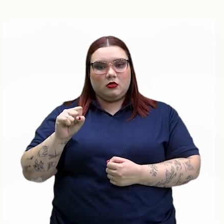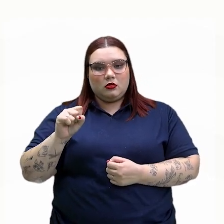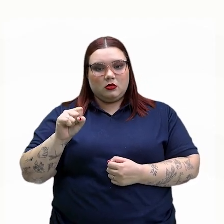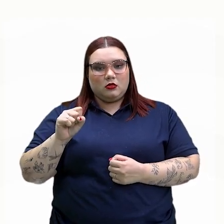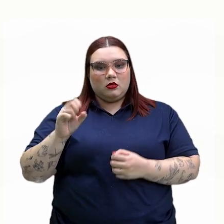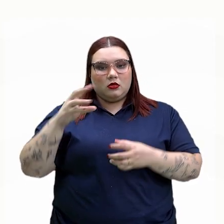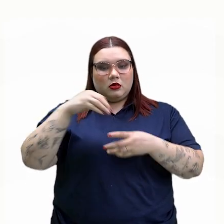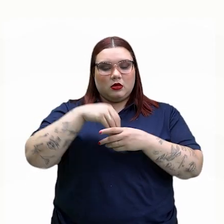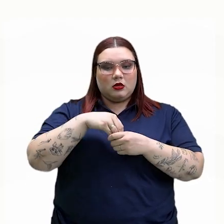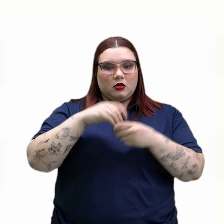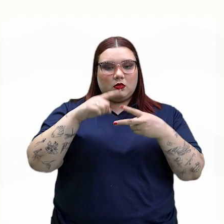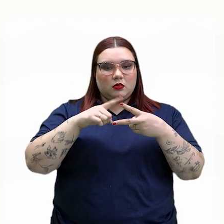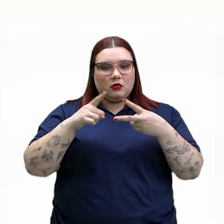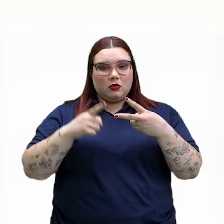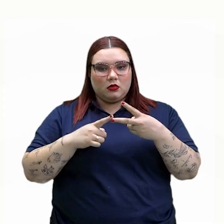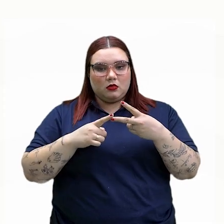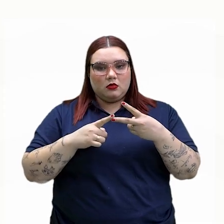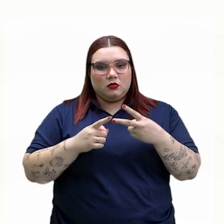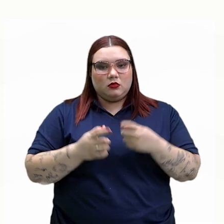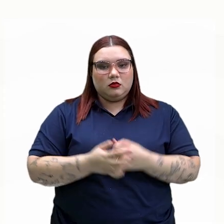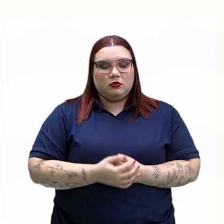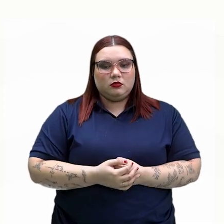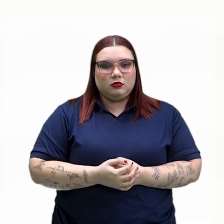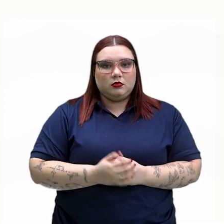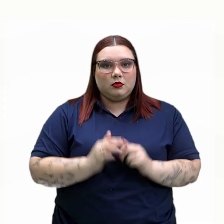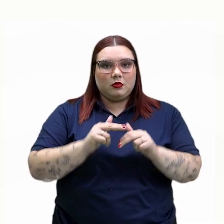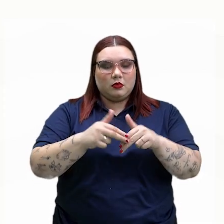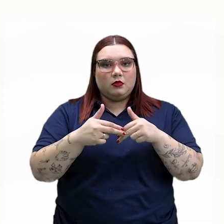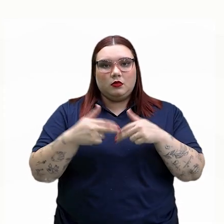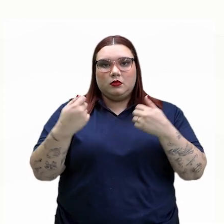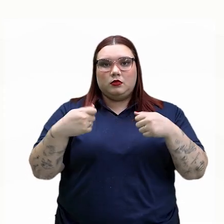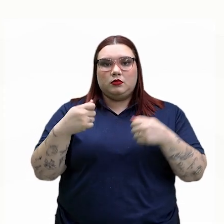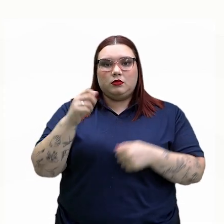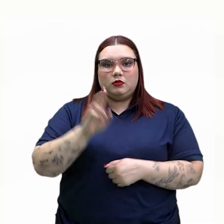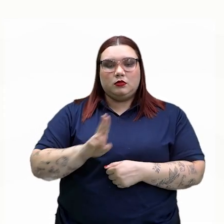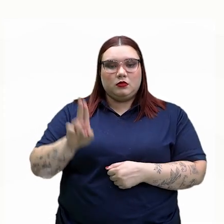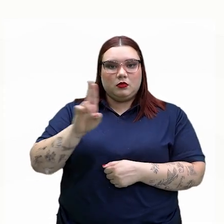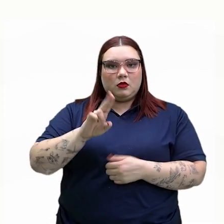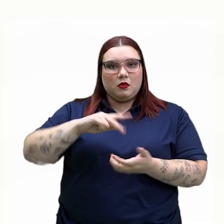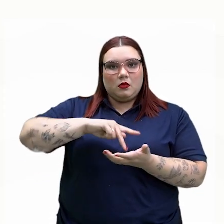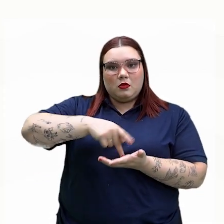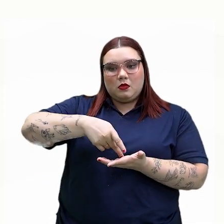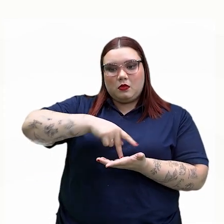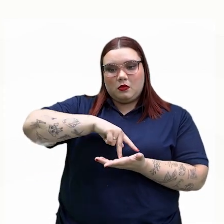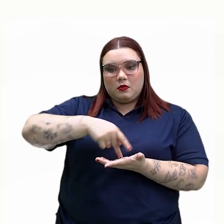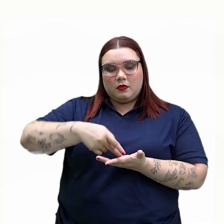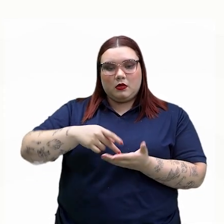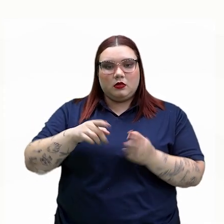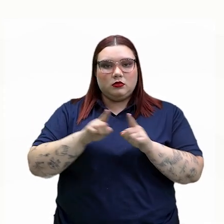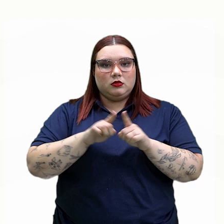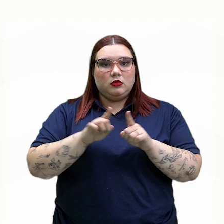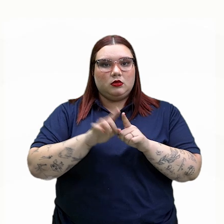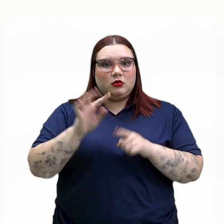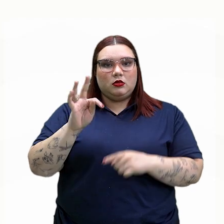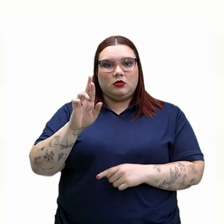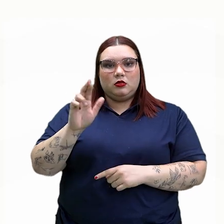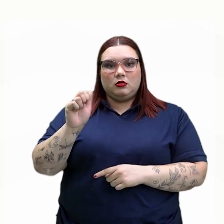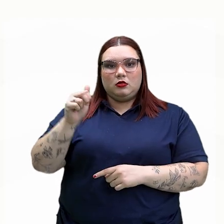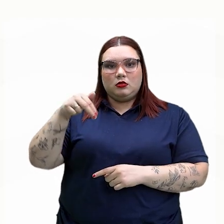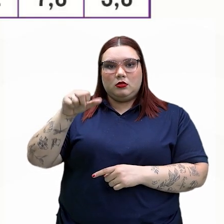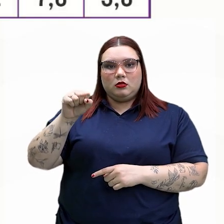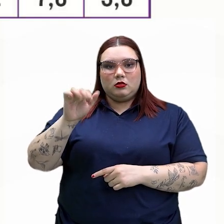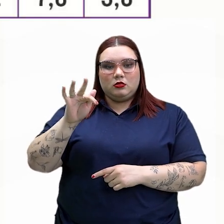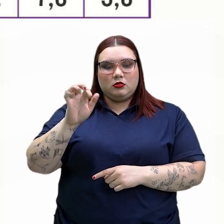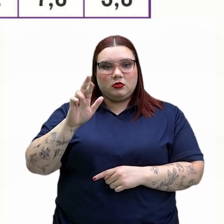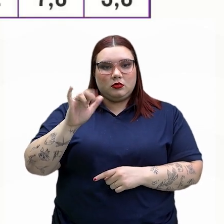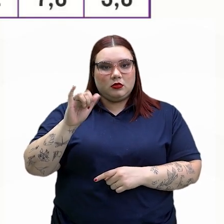tem 28,8 graus. Por isso que eu preciso usar o compasso e o transferidor para determinar o